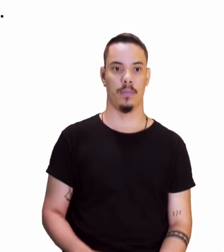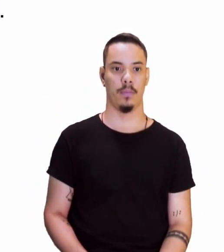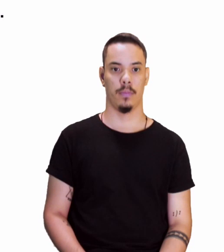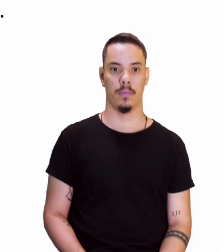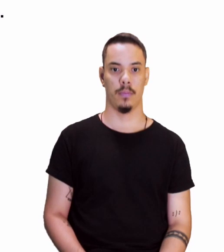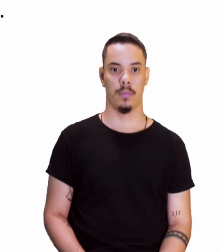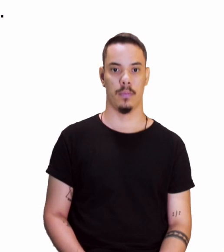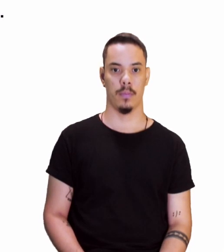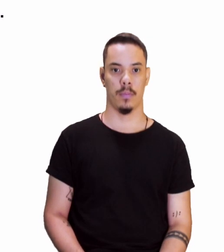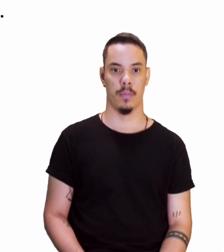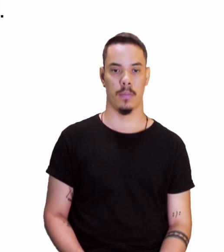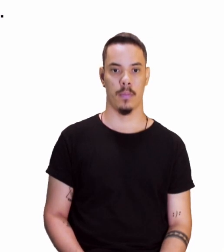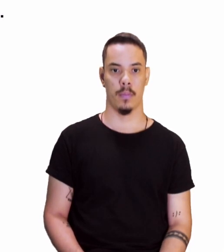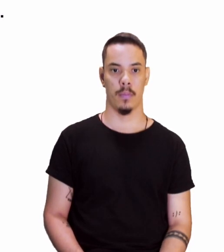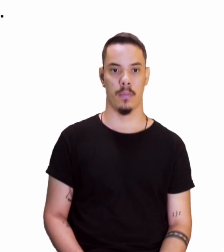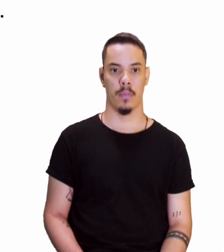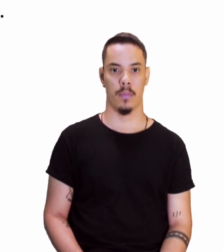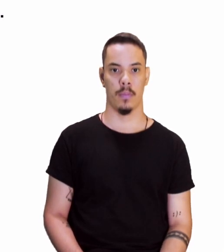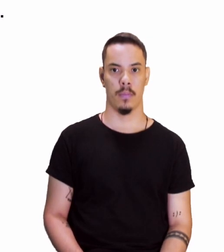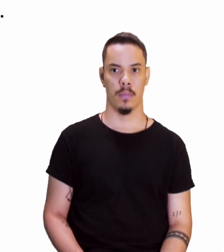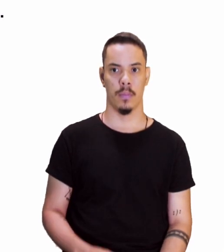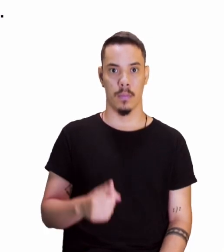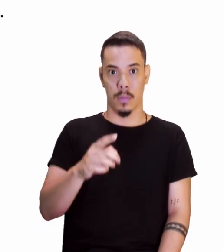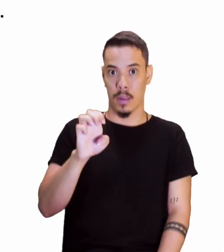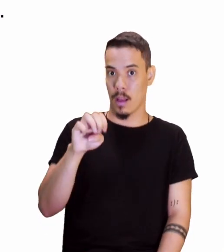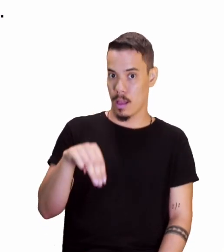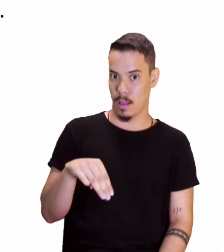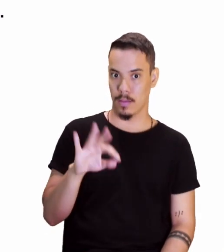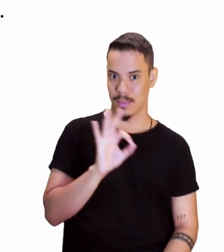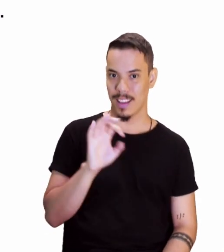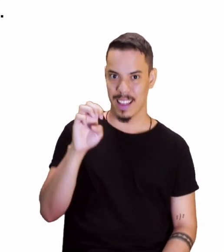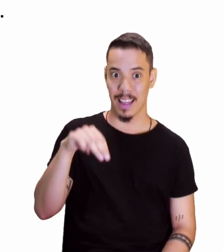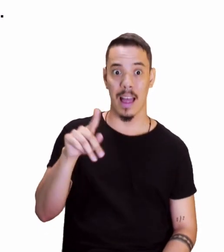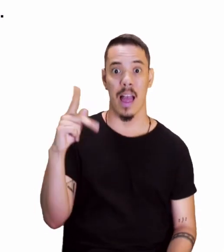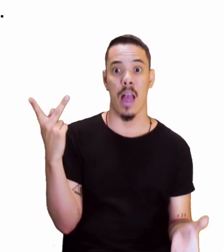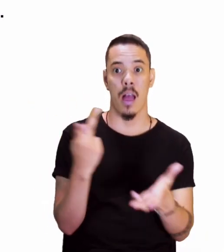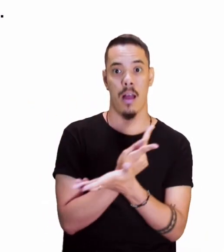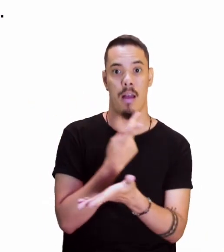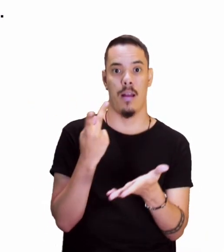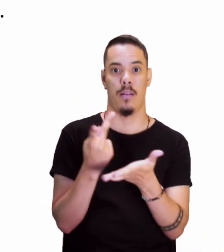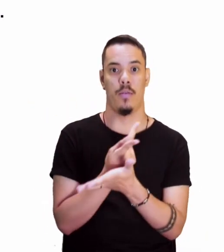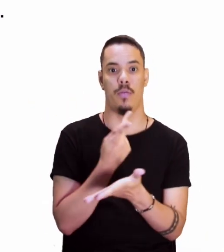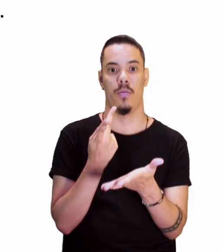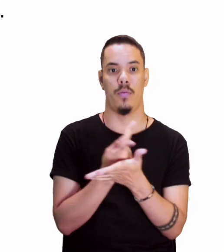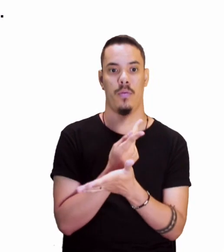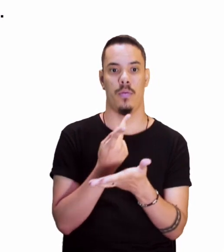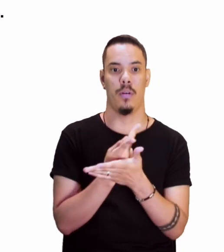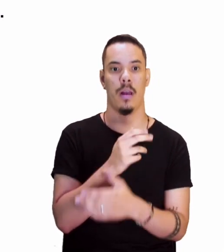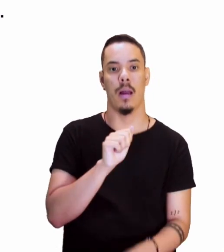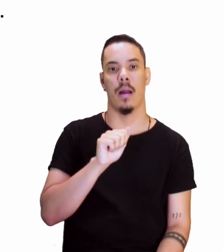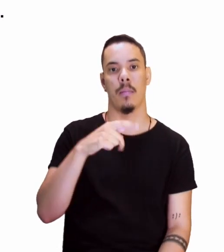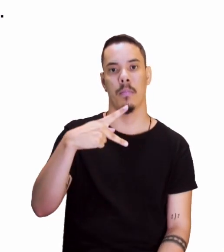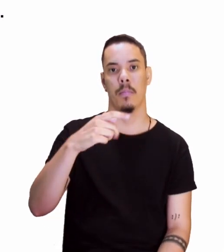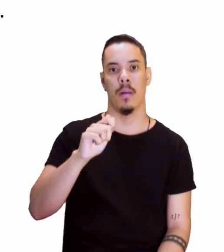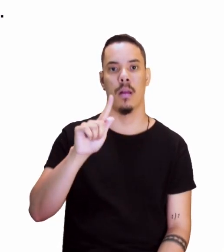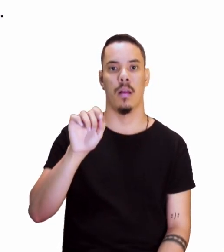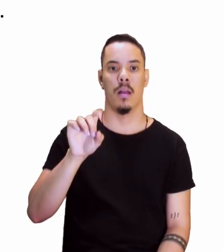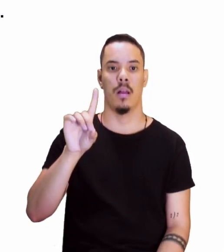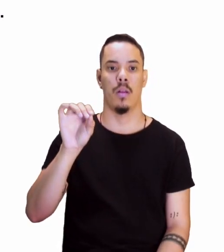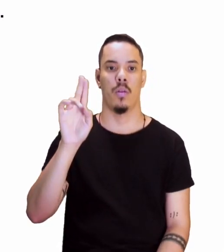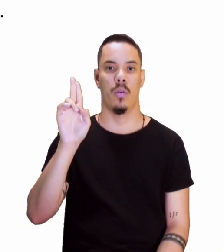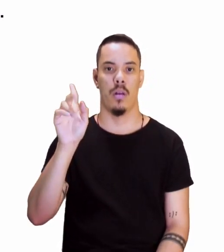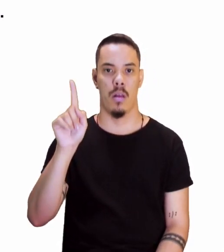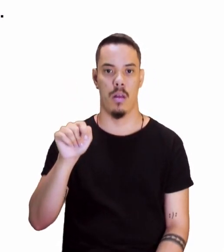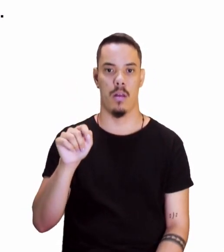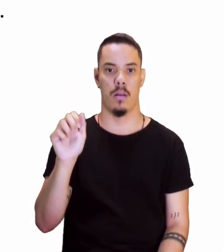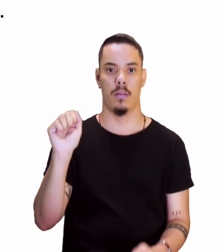em. Belezinha? Estão entendendo, né? Apegado. Apegado é adjetivo. Nome, então,